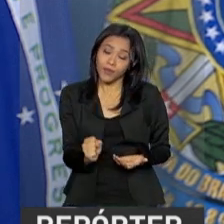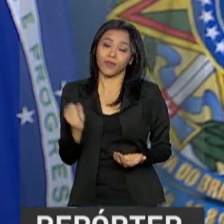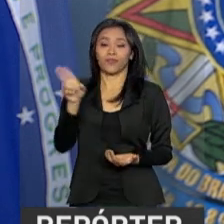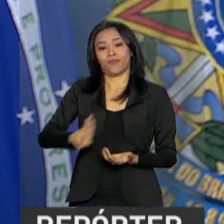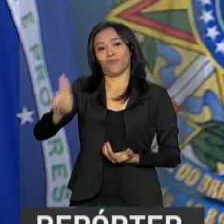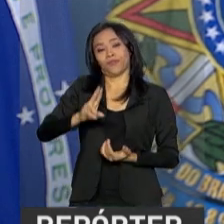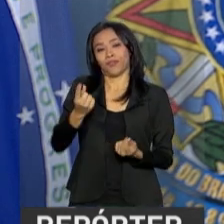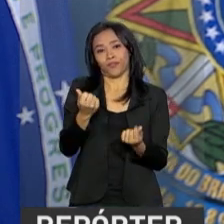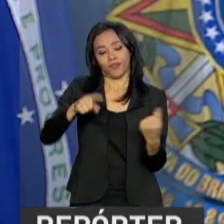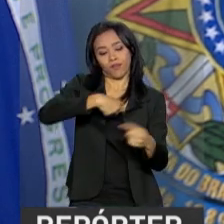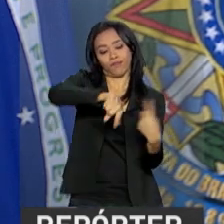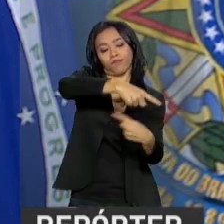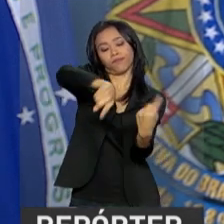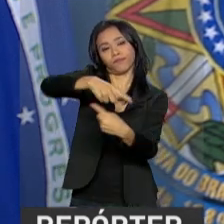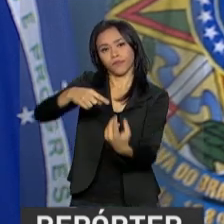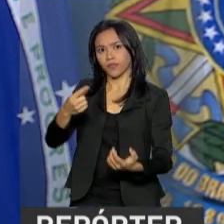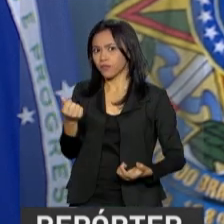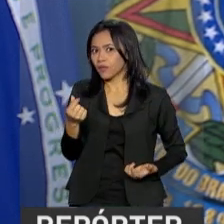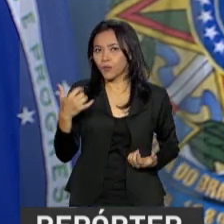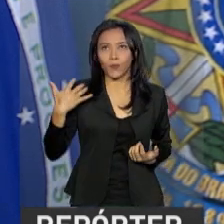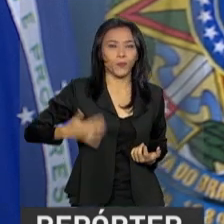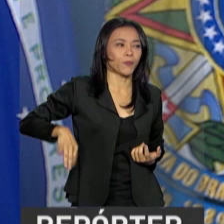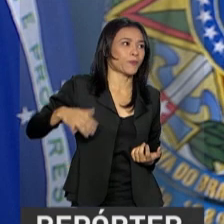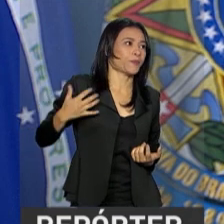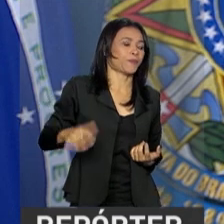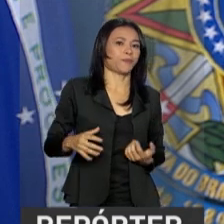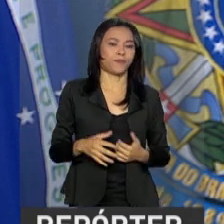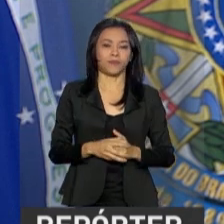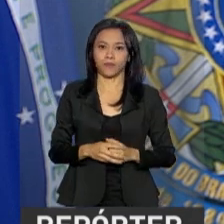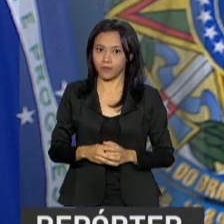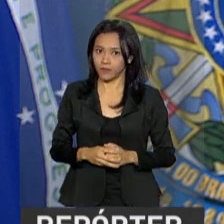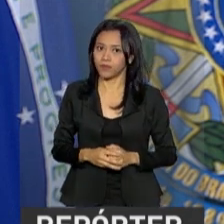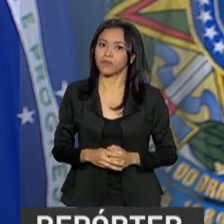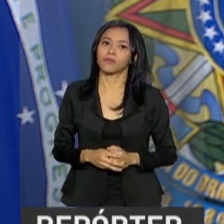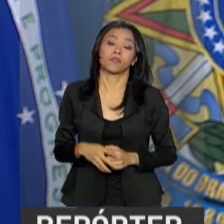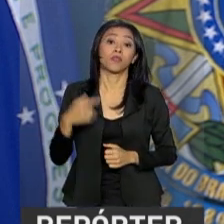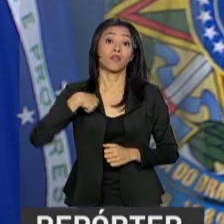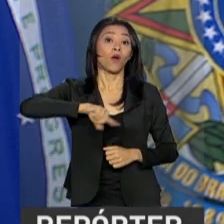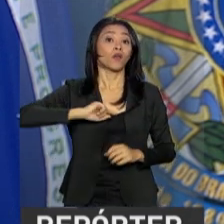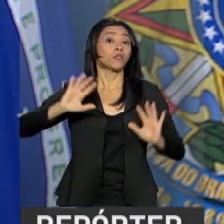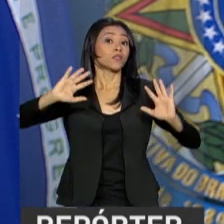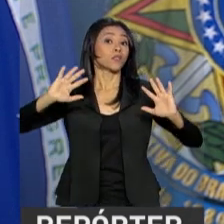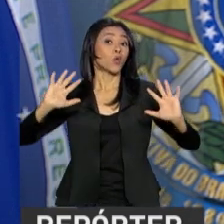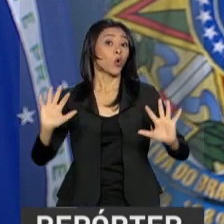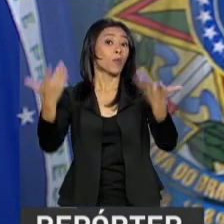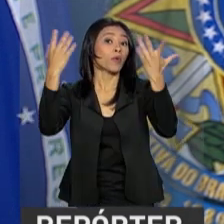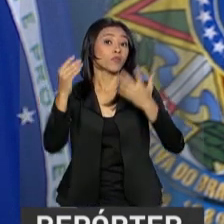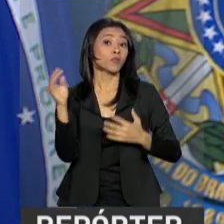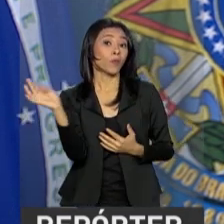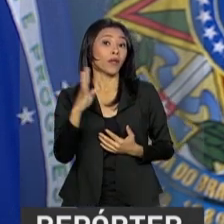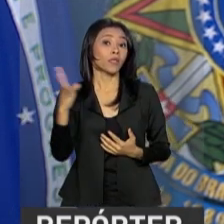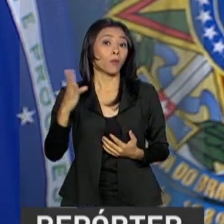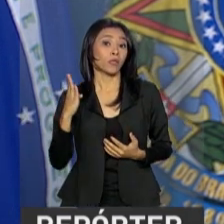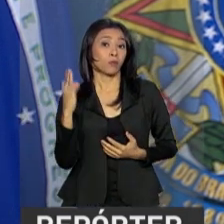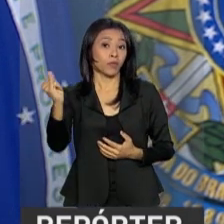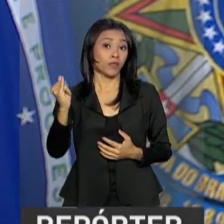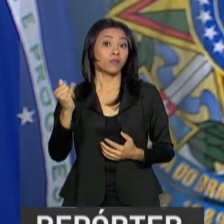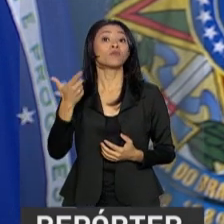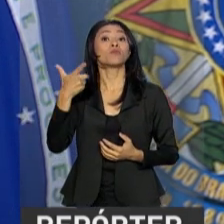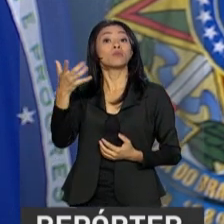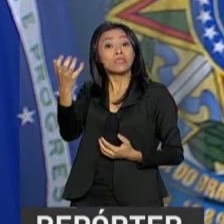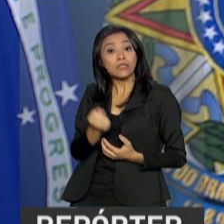los na economia e são valores preciosos convenhamos nós comemoramos muito os 44 milhões é do fundo de